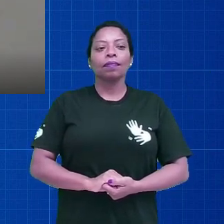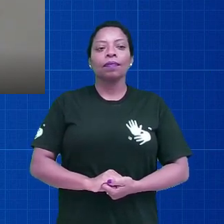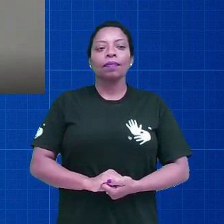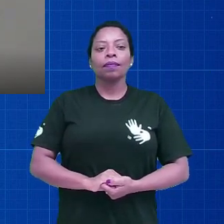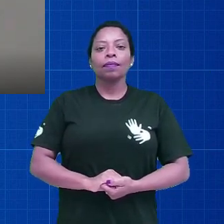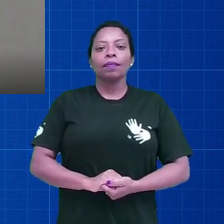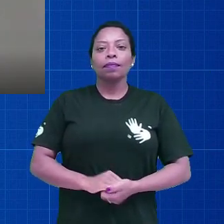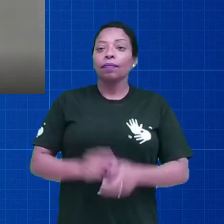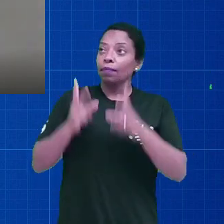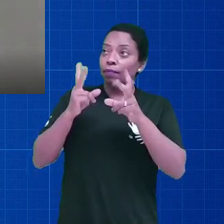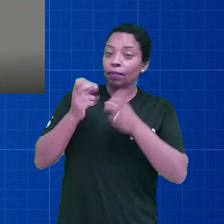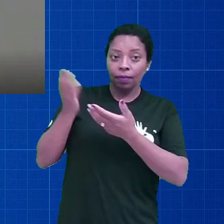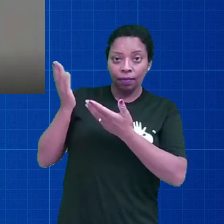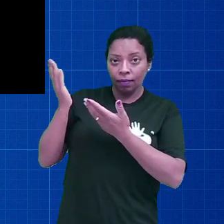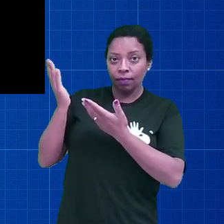Estão vendo?